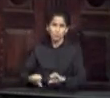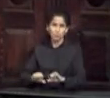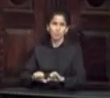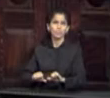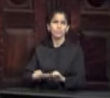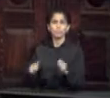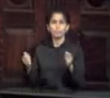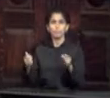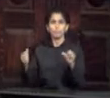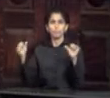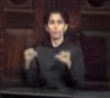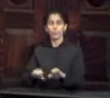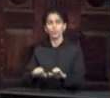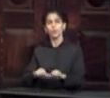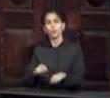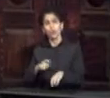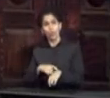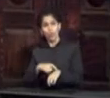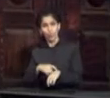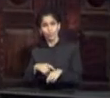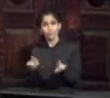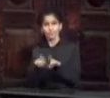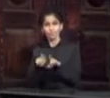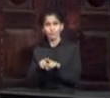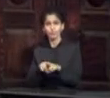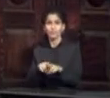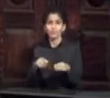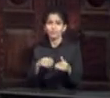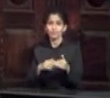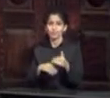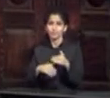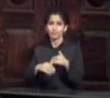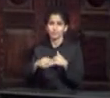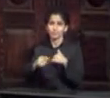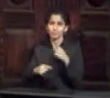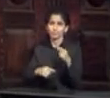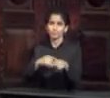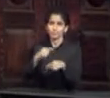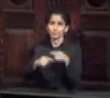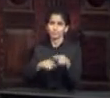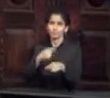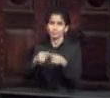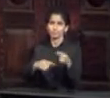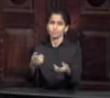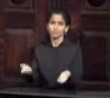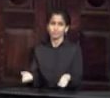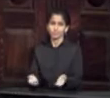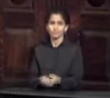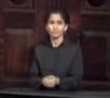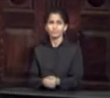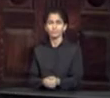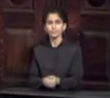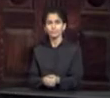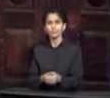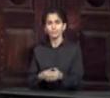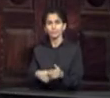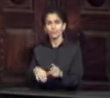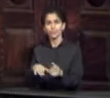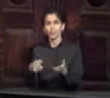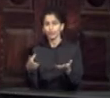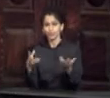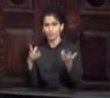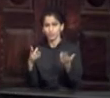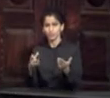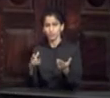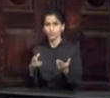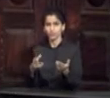do governo viver um péssimo momento é que esse péssimo momento, deputado Paulo Ramos, passa para a sociedade fluminense. Quem paga o